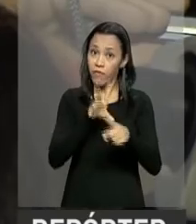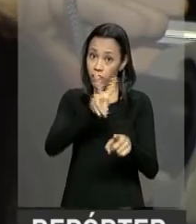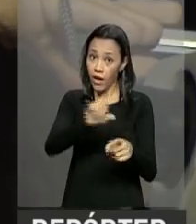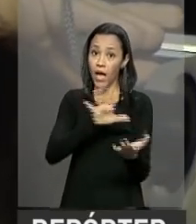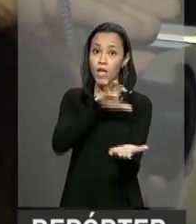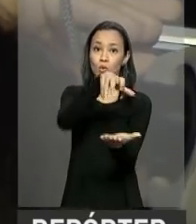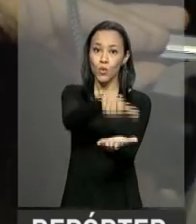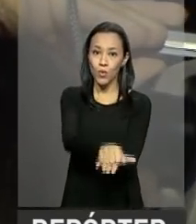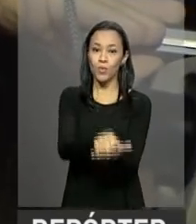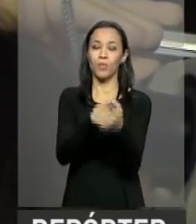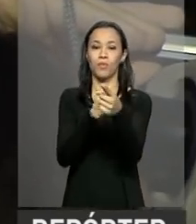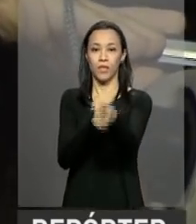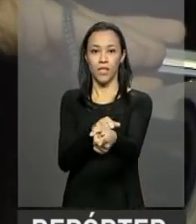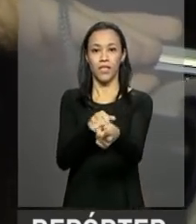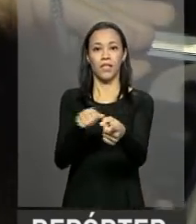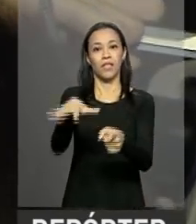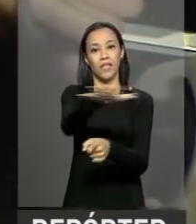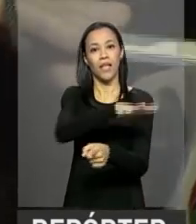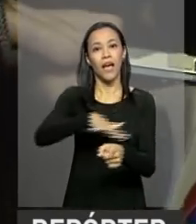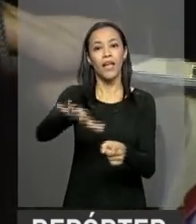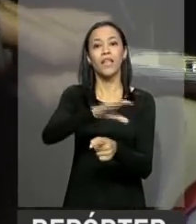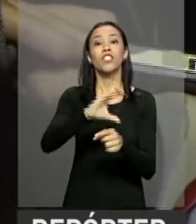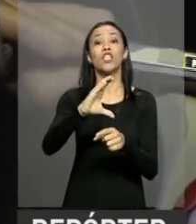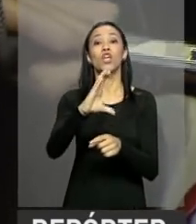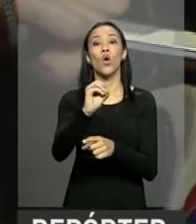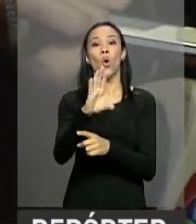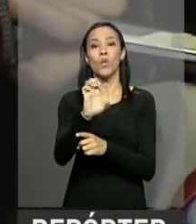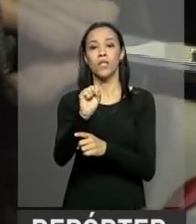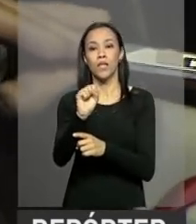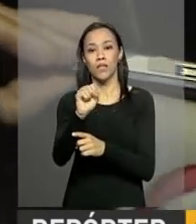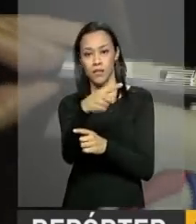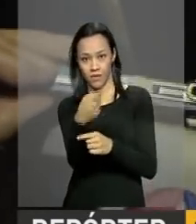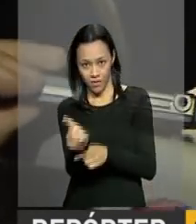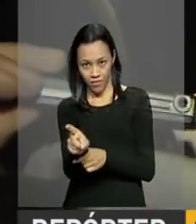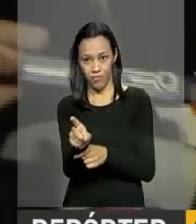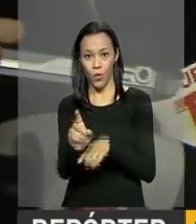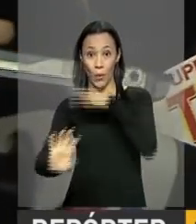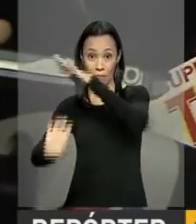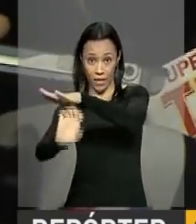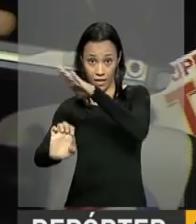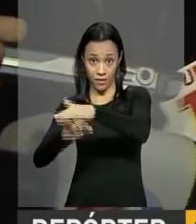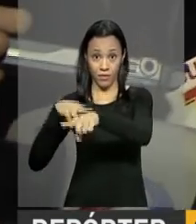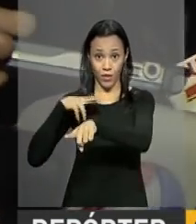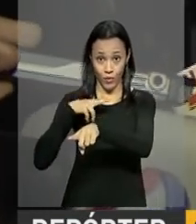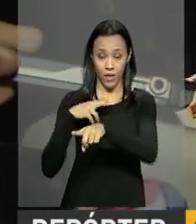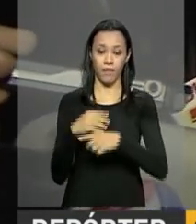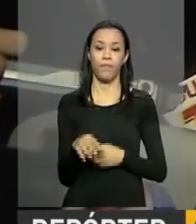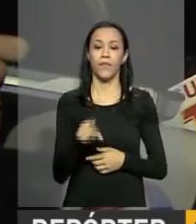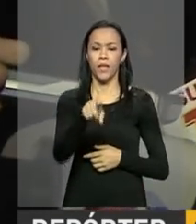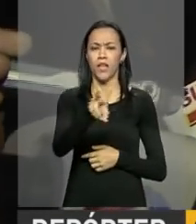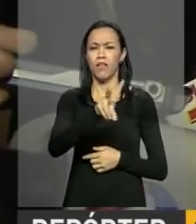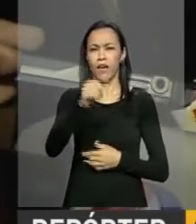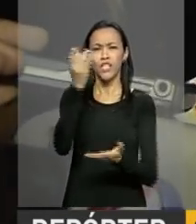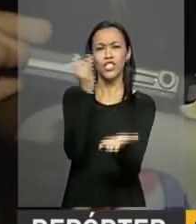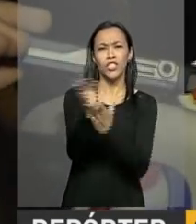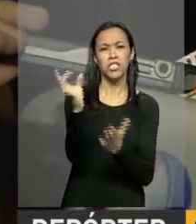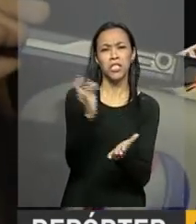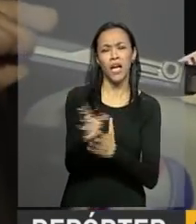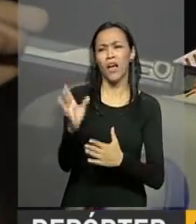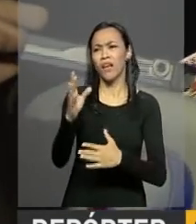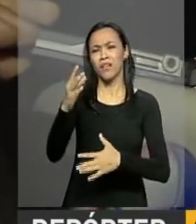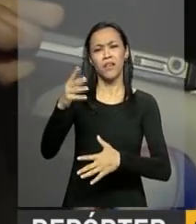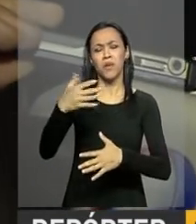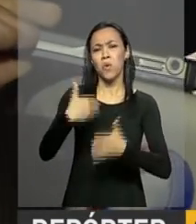presidência responsável pelas concessões à iniciativa privada. Vamos desobstruir todos os empecilhos na